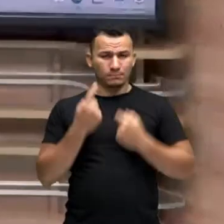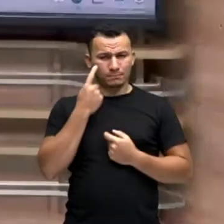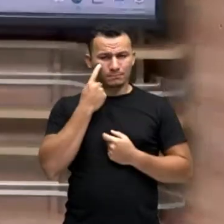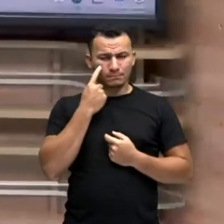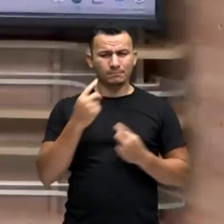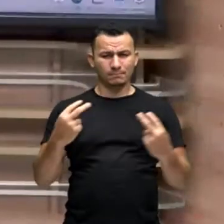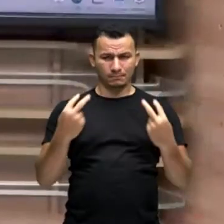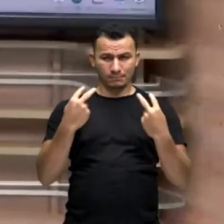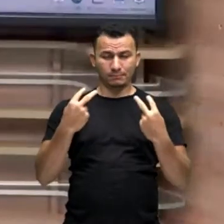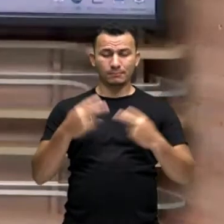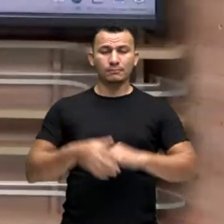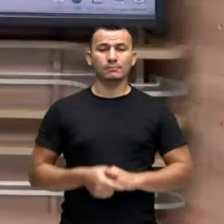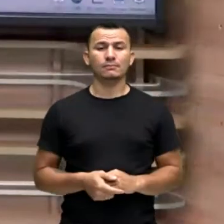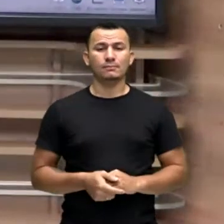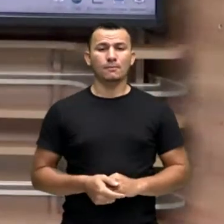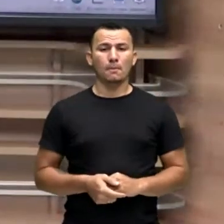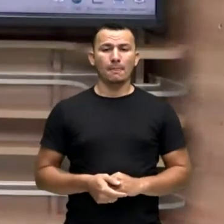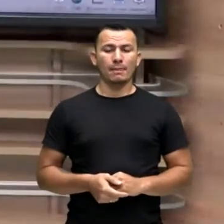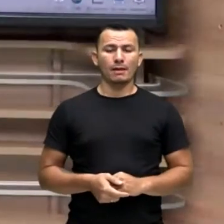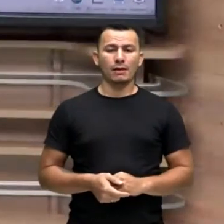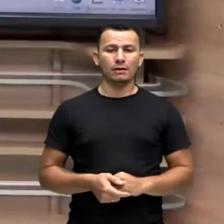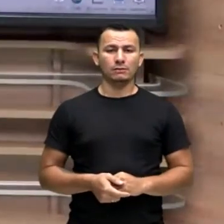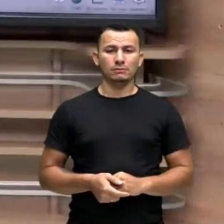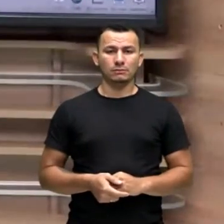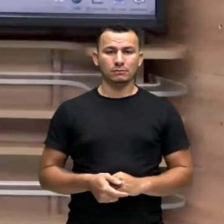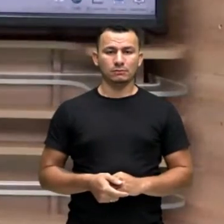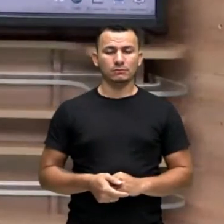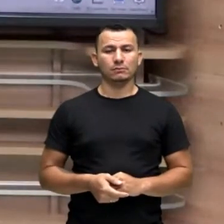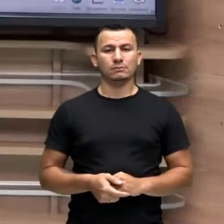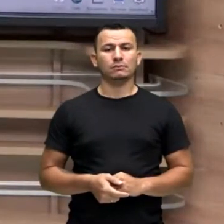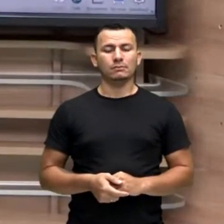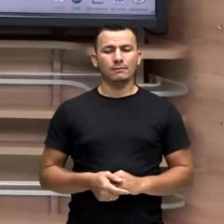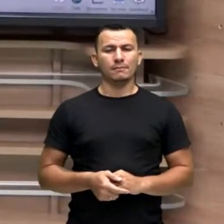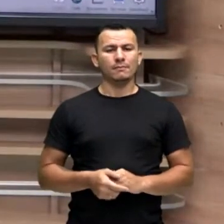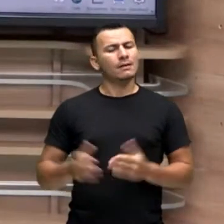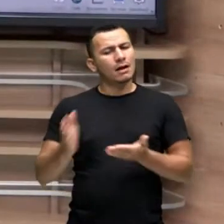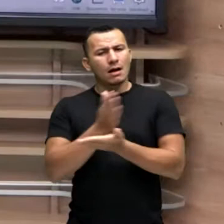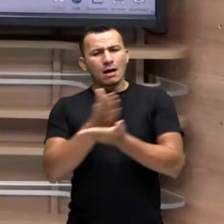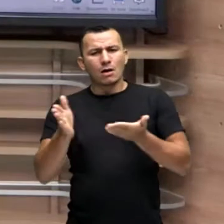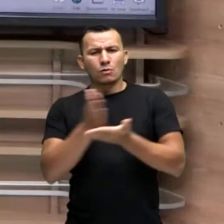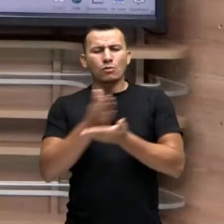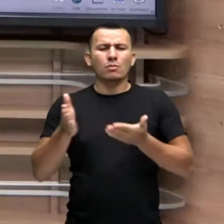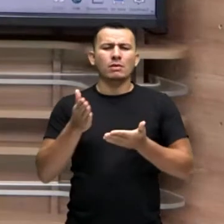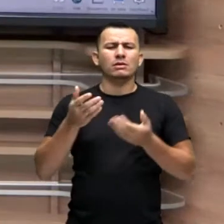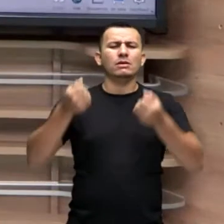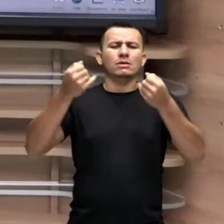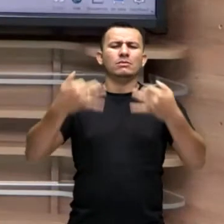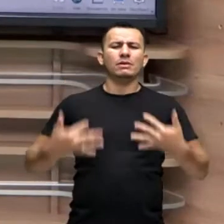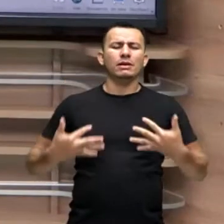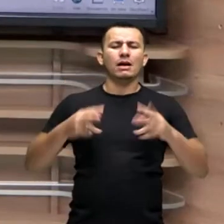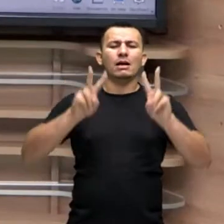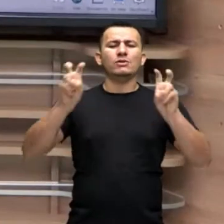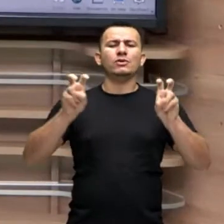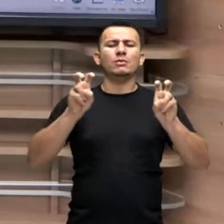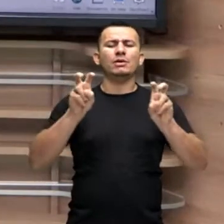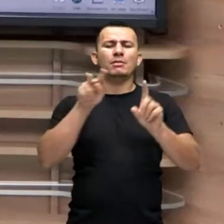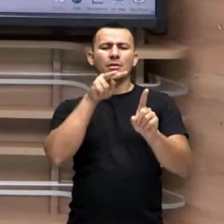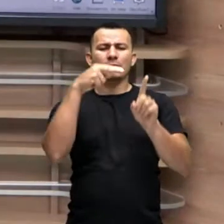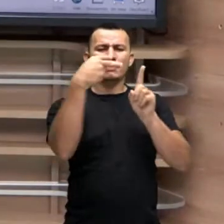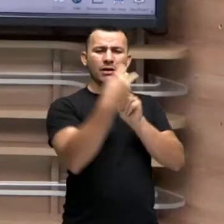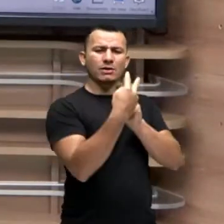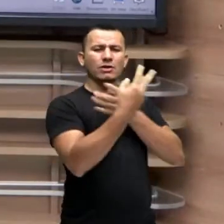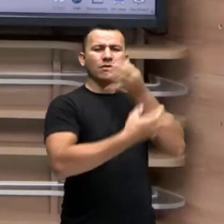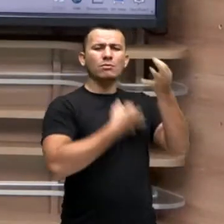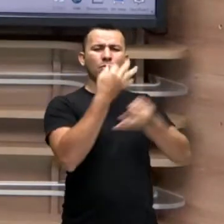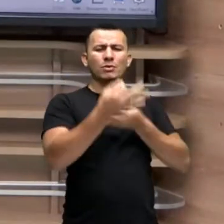comigo é às vezes falar sobre uma outra visão de mundo sobre uma